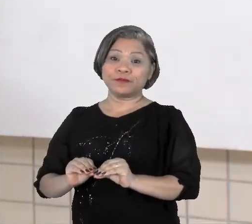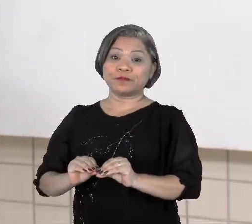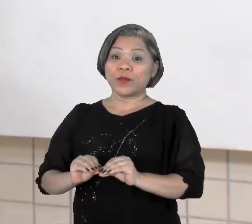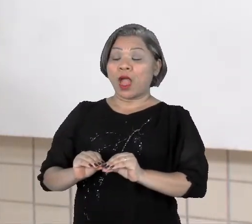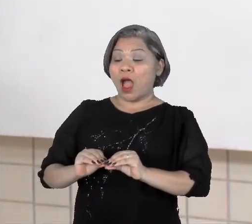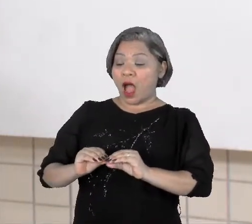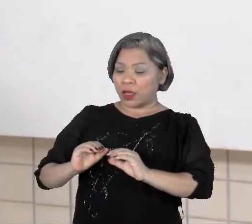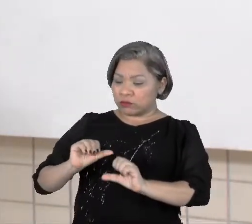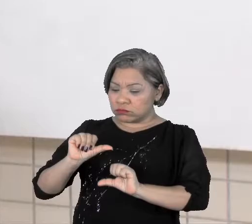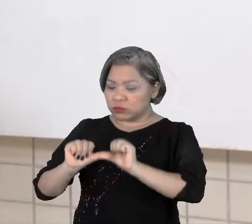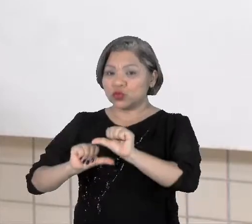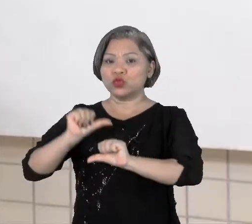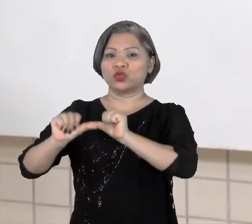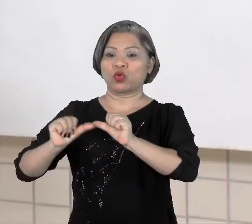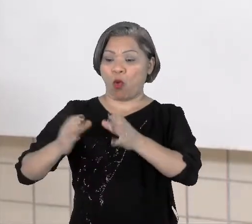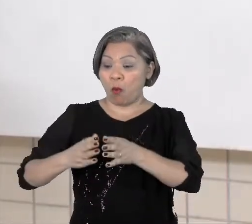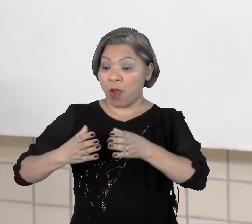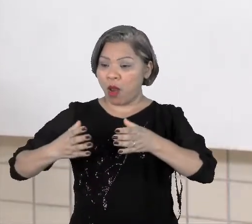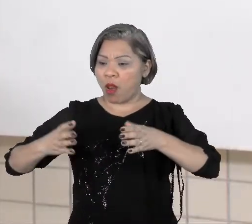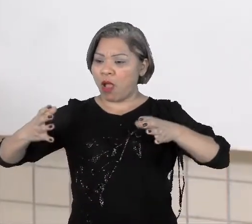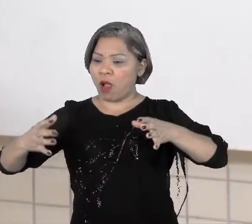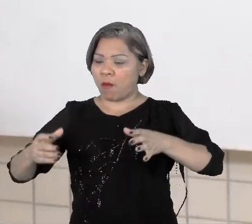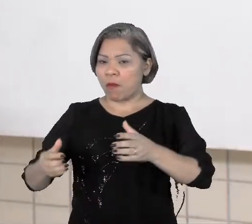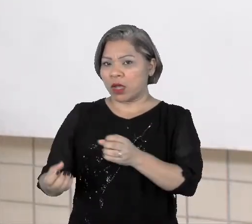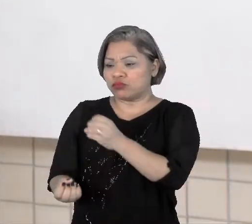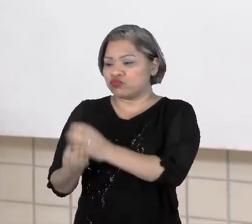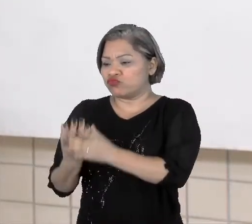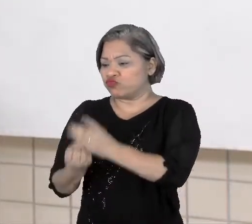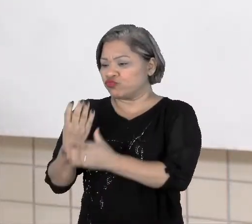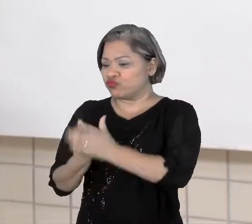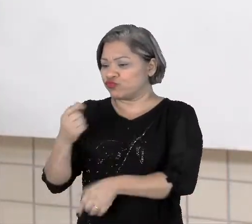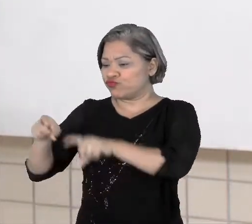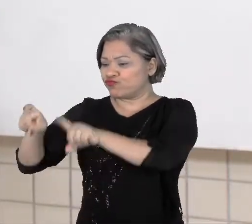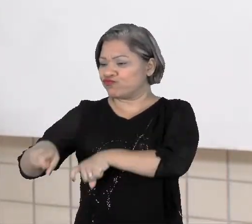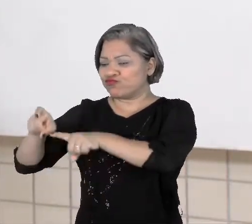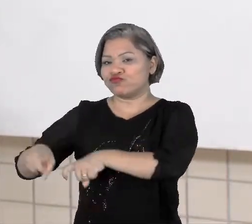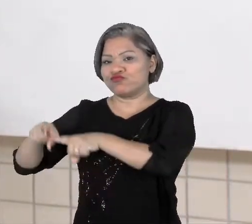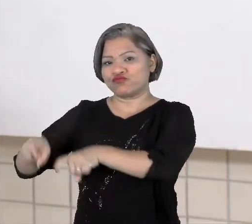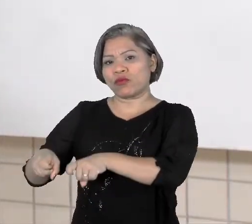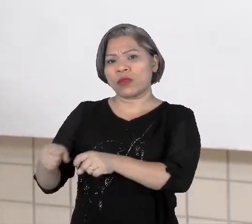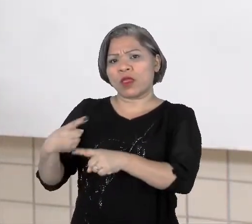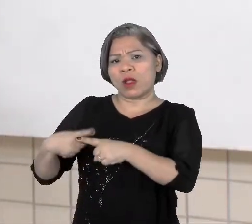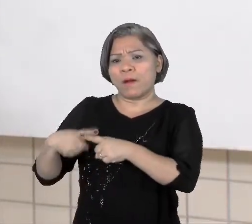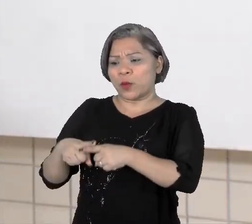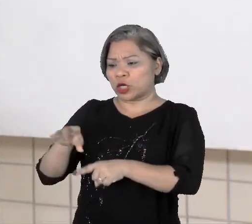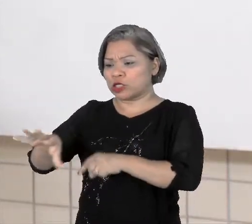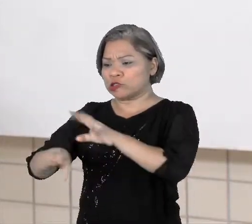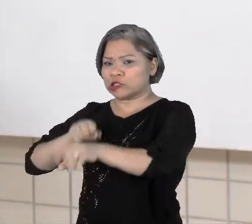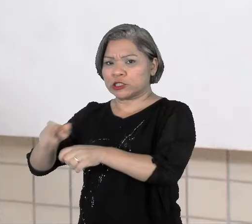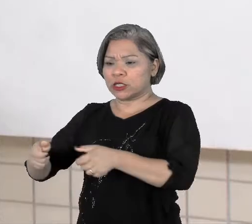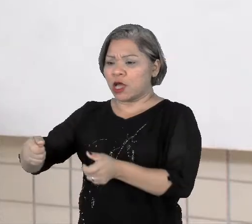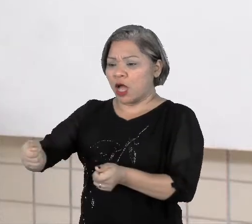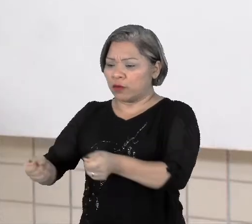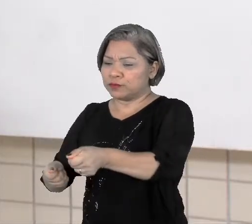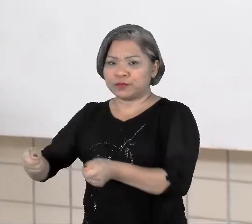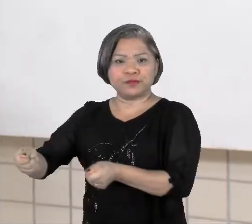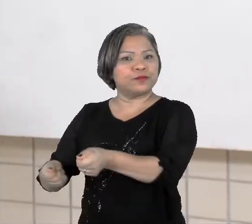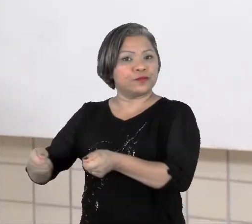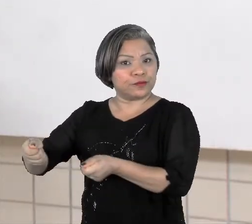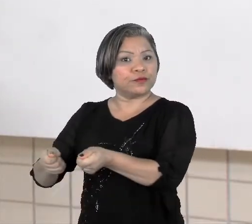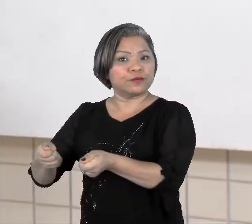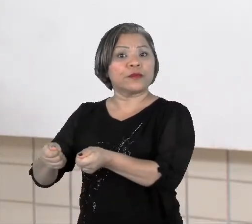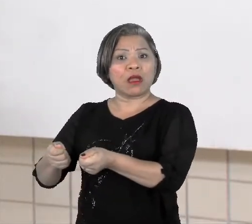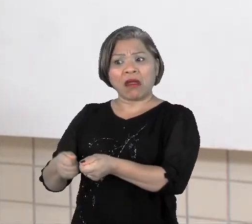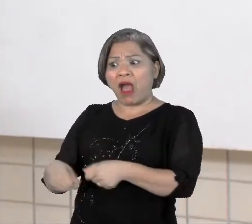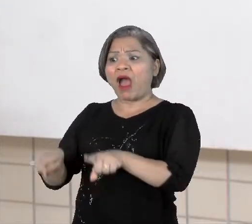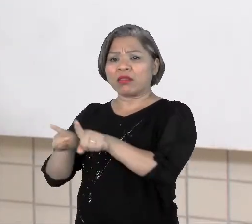Ou seja, agora aquela sociedade que antes visava mais a questão da extração mineral, eles agora irão olhar